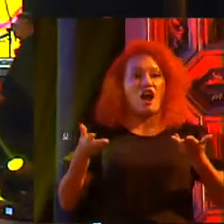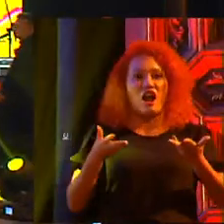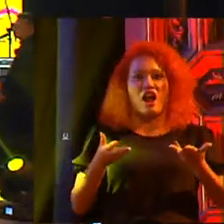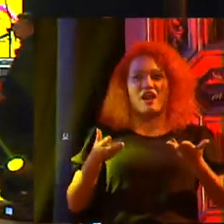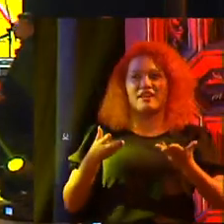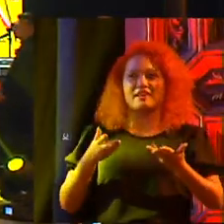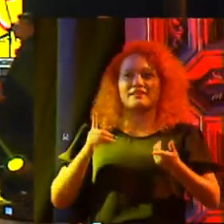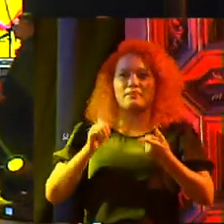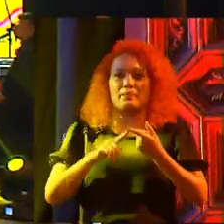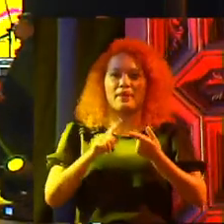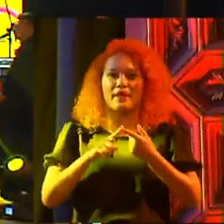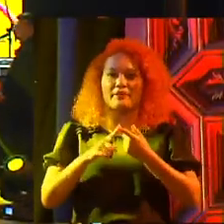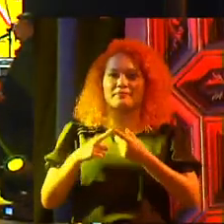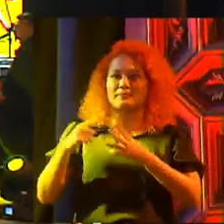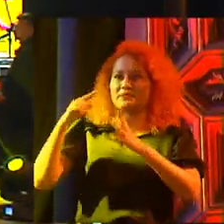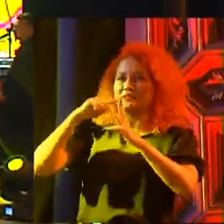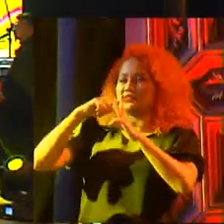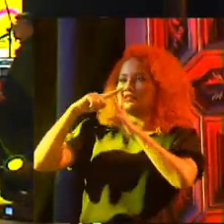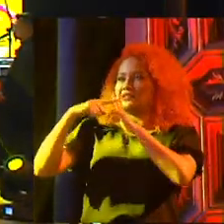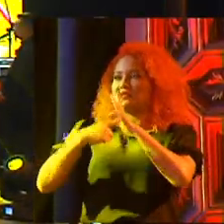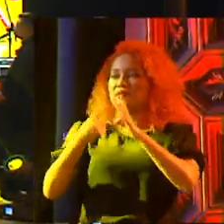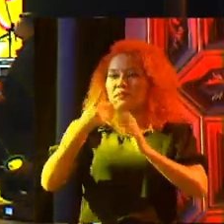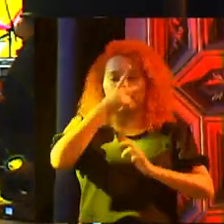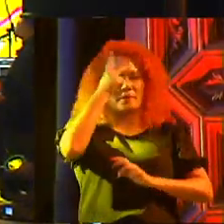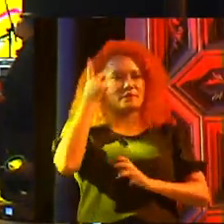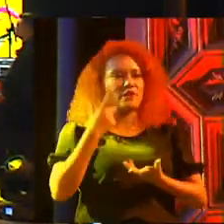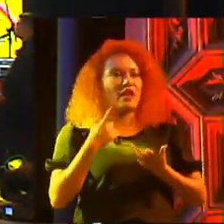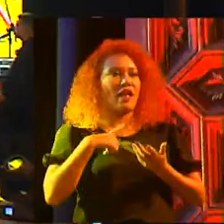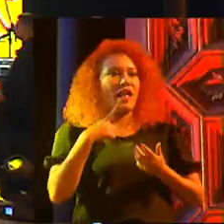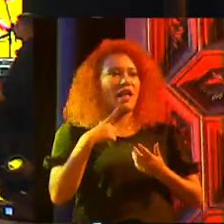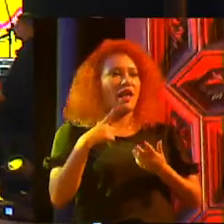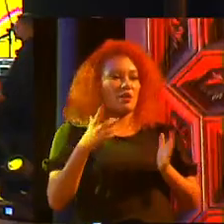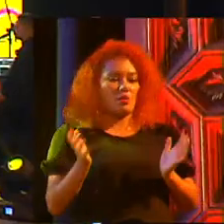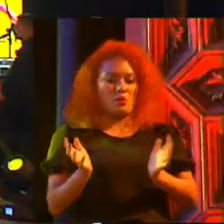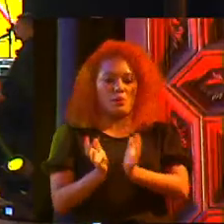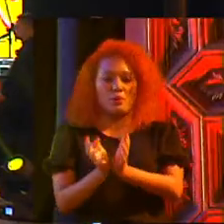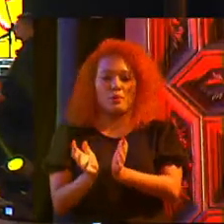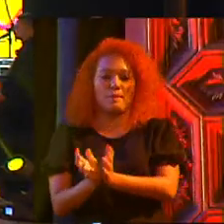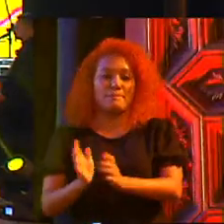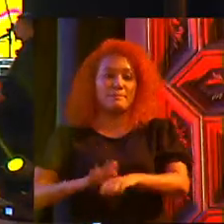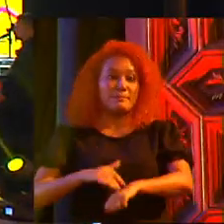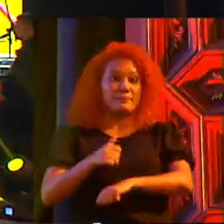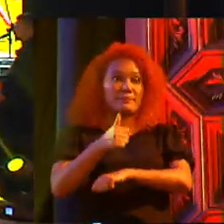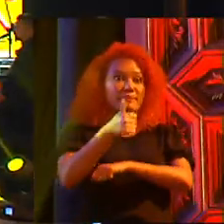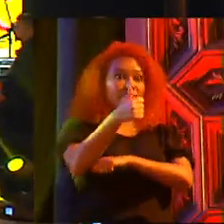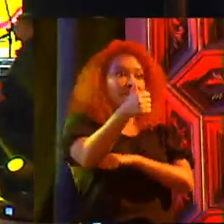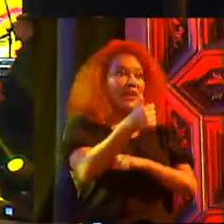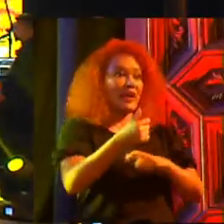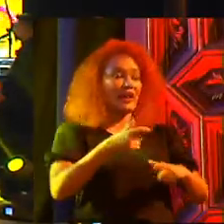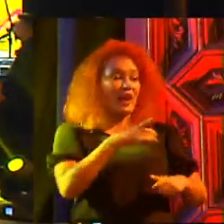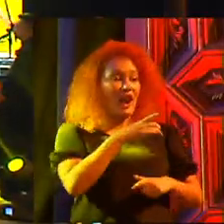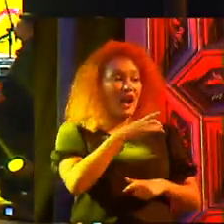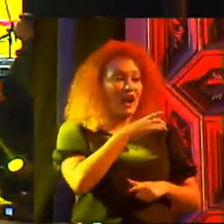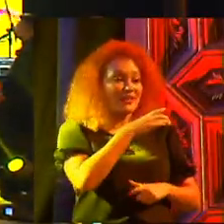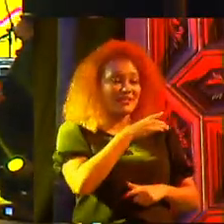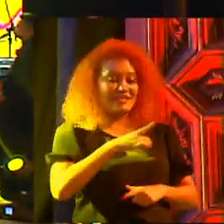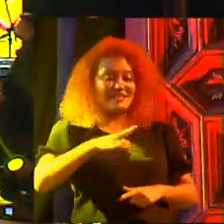conhecer os indicados, enquanto a Viviane chega aqui, na categoria Melhor Álbum Brega. Vamos lá.